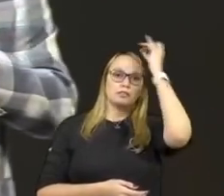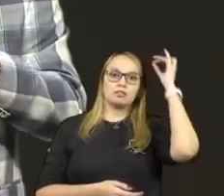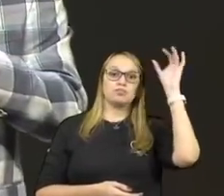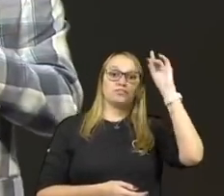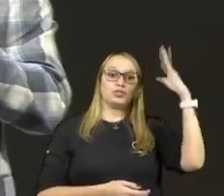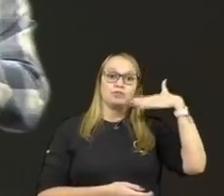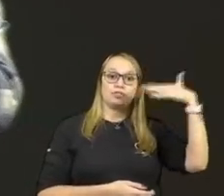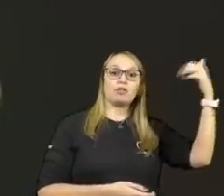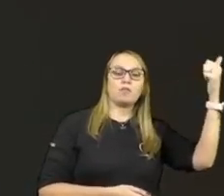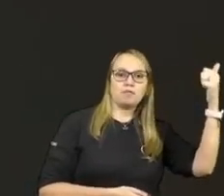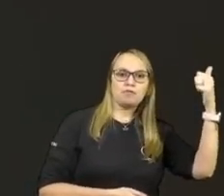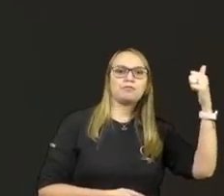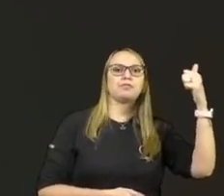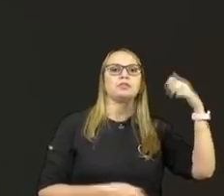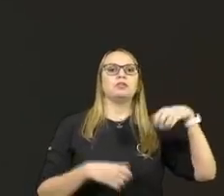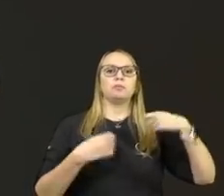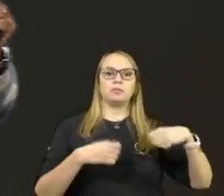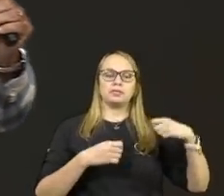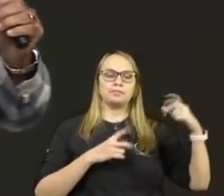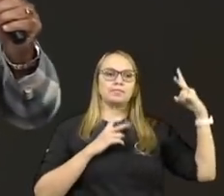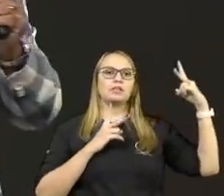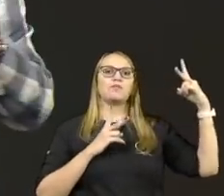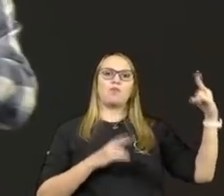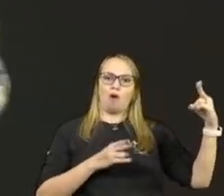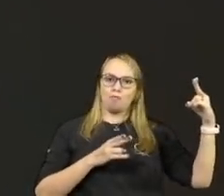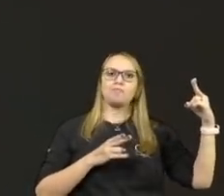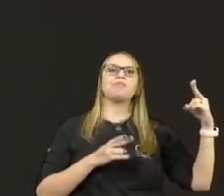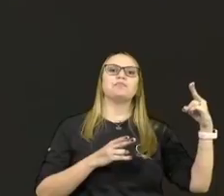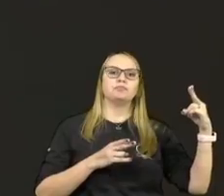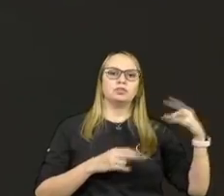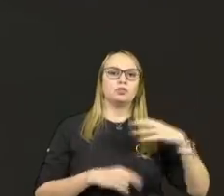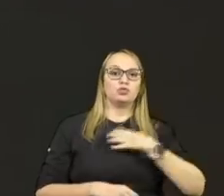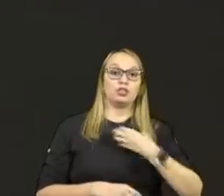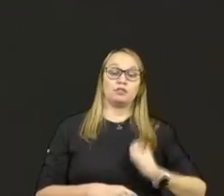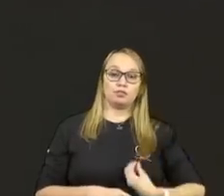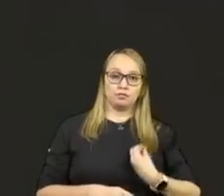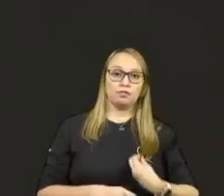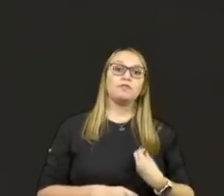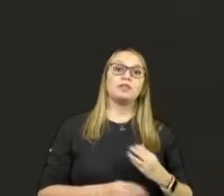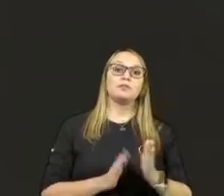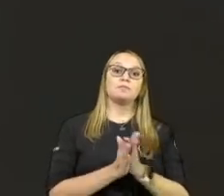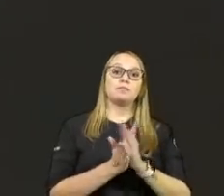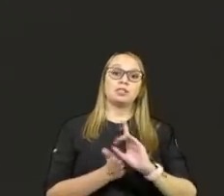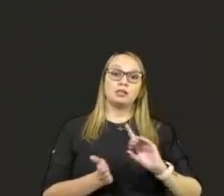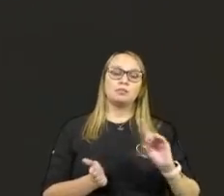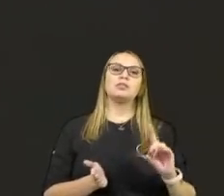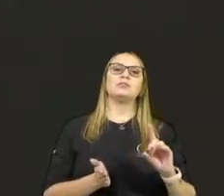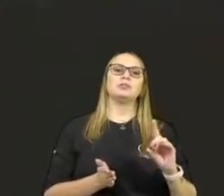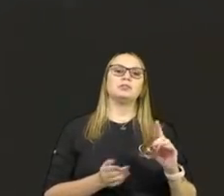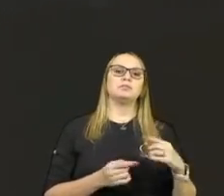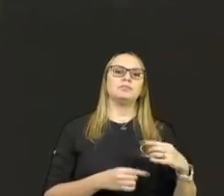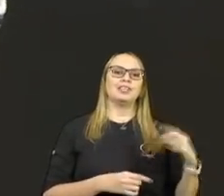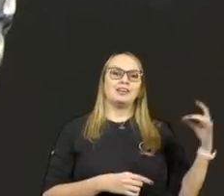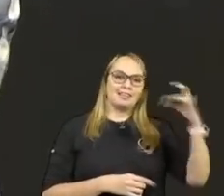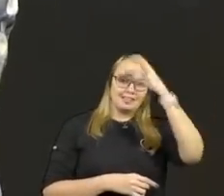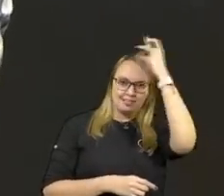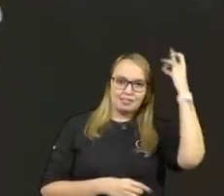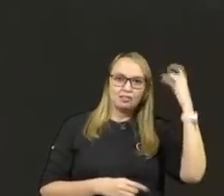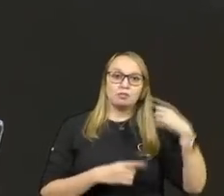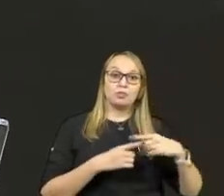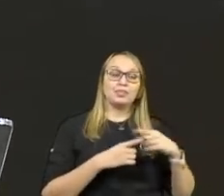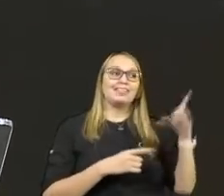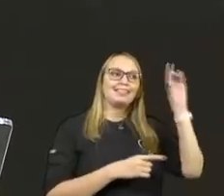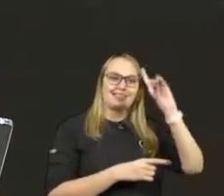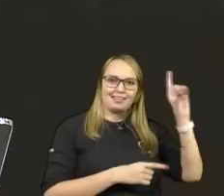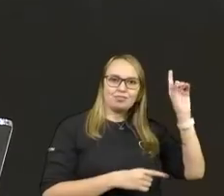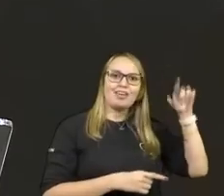chamou, sede santos em toda a vossa maneira de viver, como está escrito: sede santos, porque eu sou